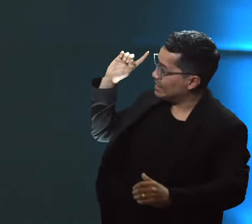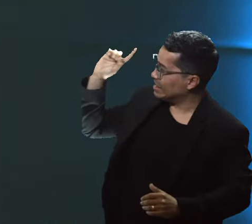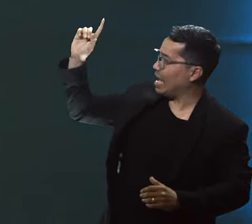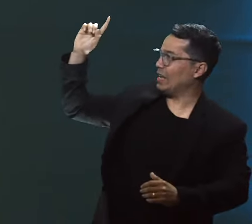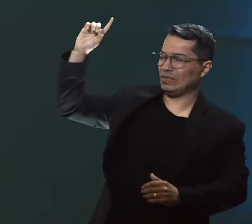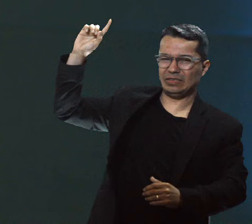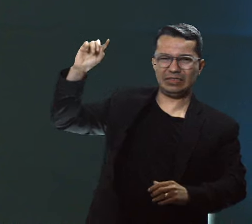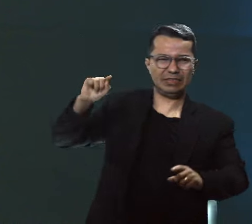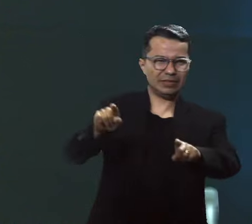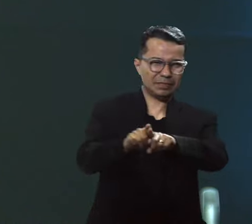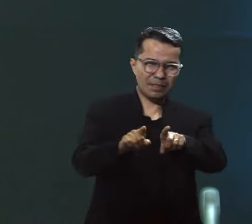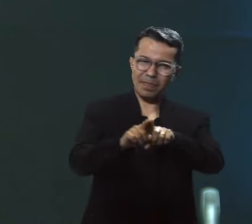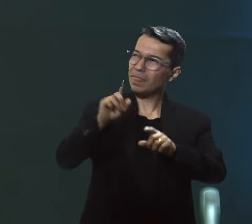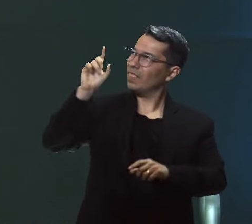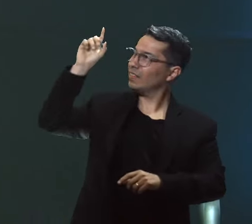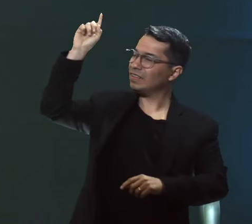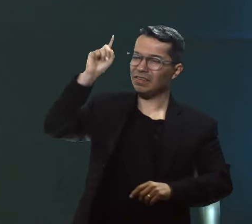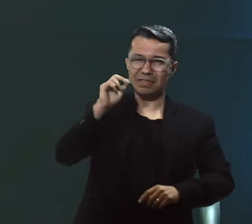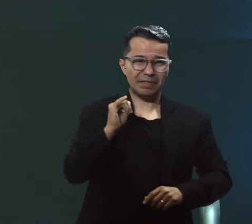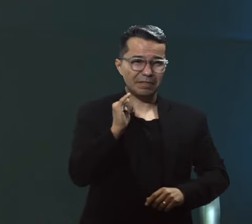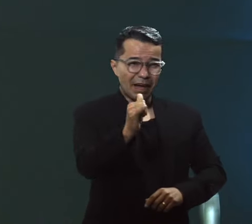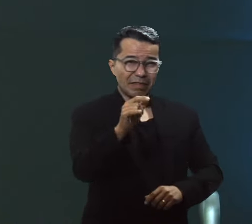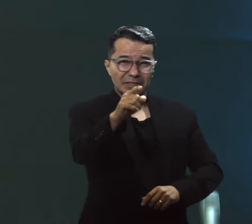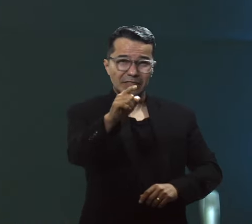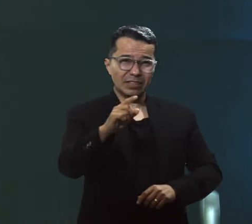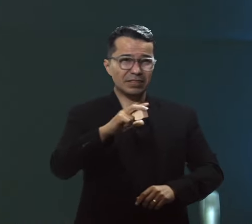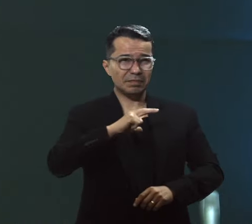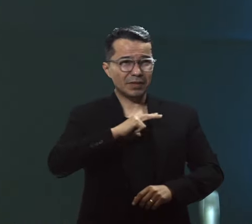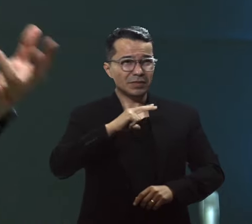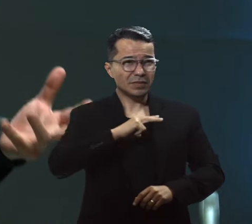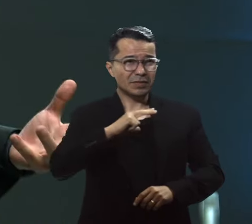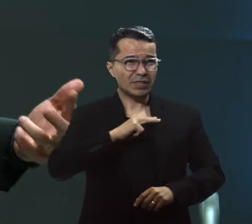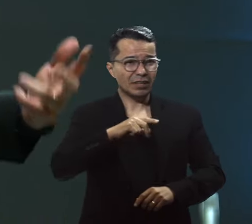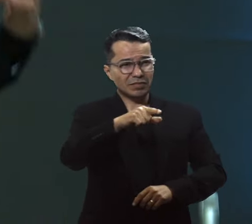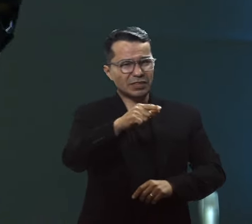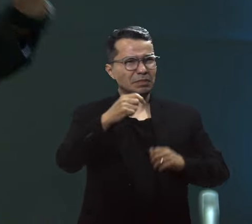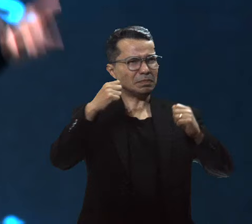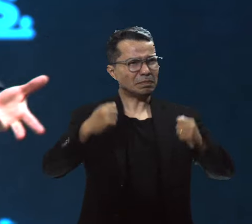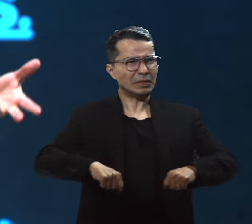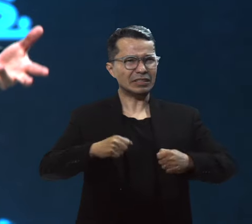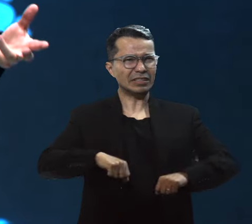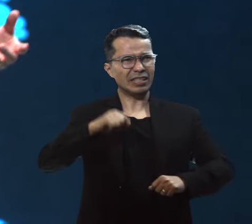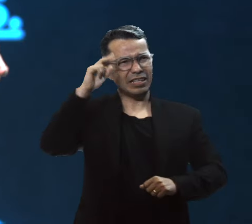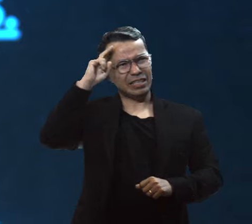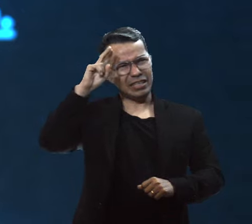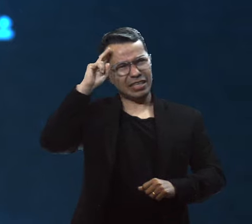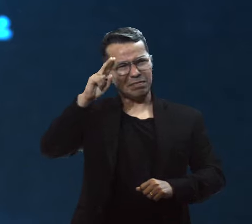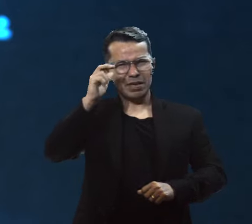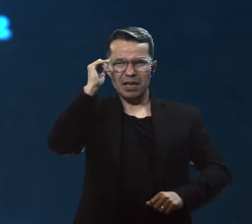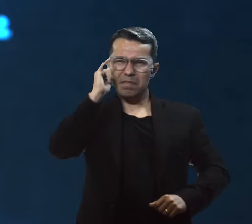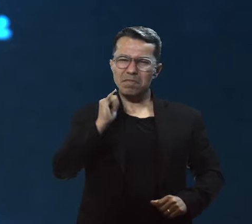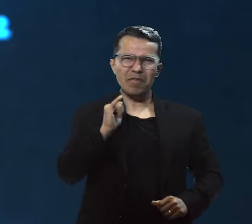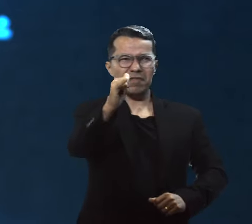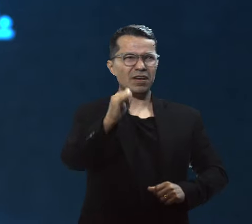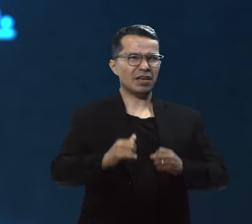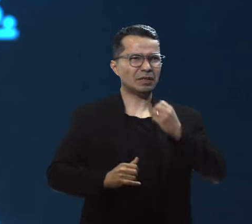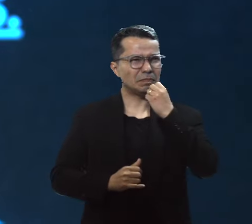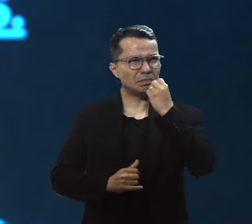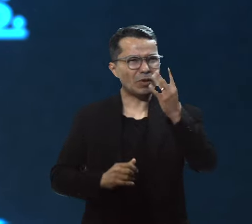Senão, você pode incorrer no erro. Um menino bom, um profeta bom, que